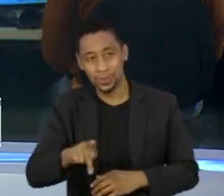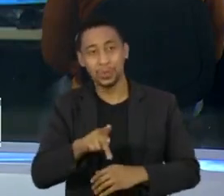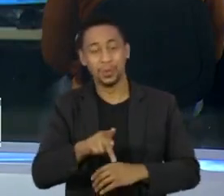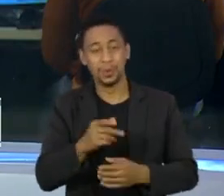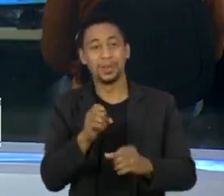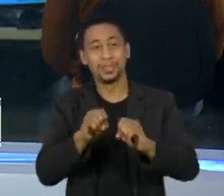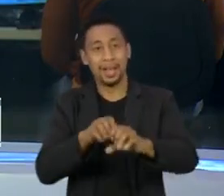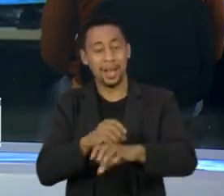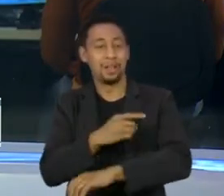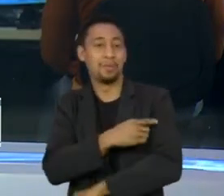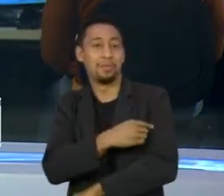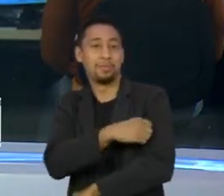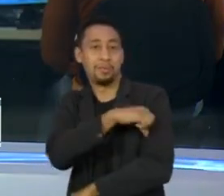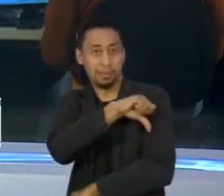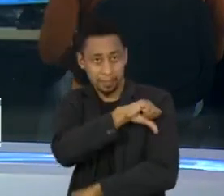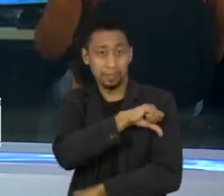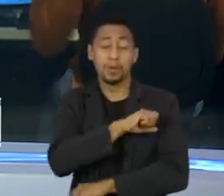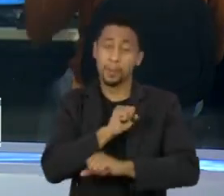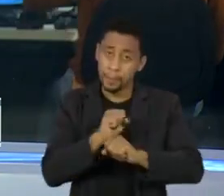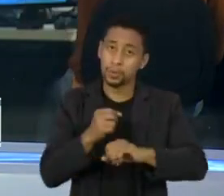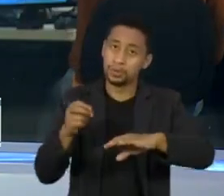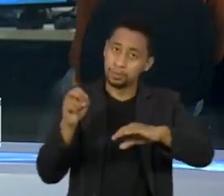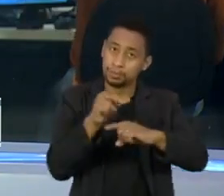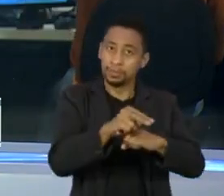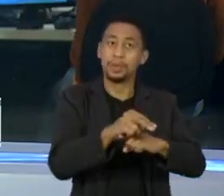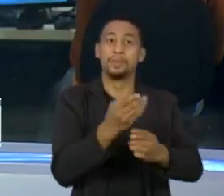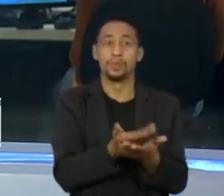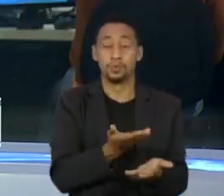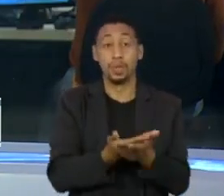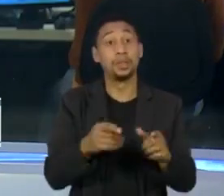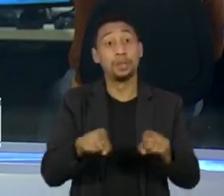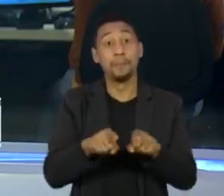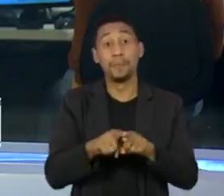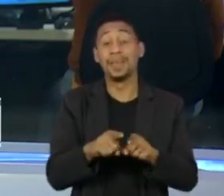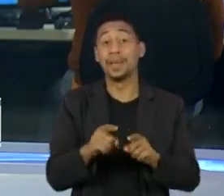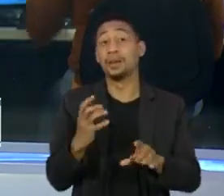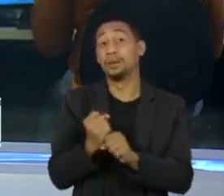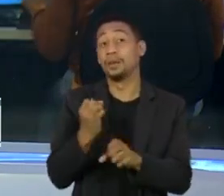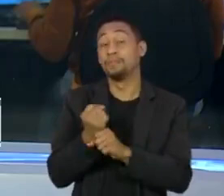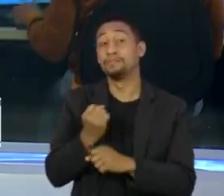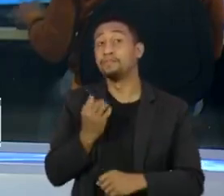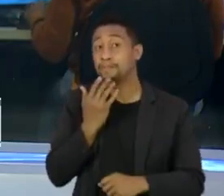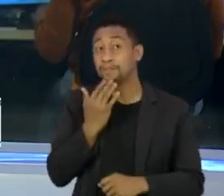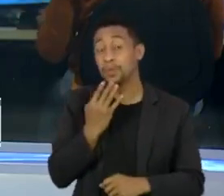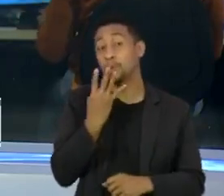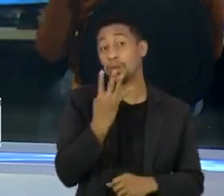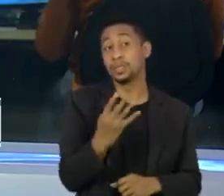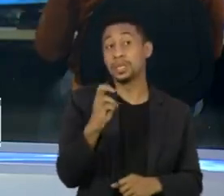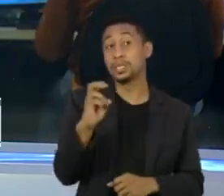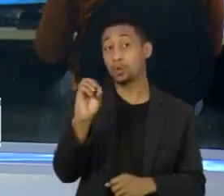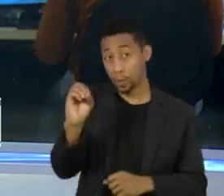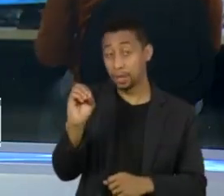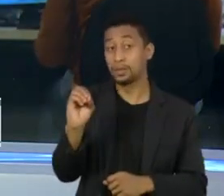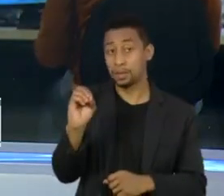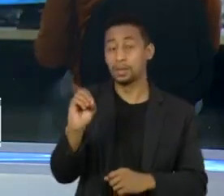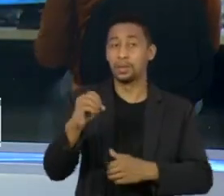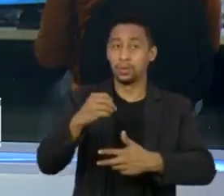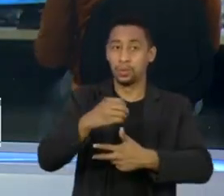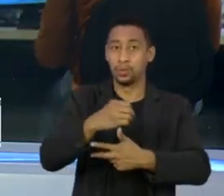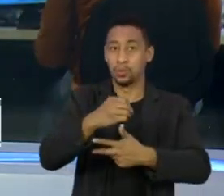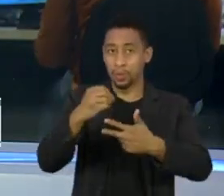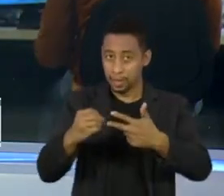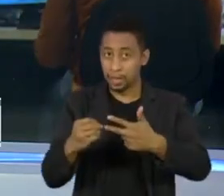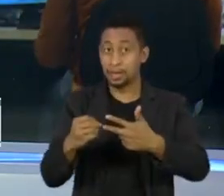os estudantes devem ter no mínimo 450 pontos de média nas notas no ENEM mais recente e não podem